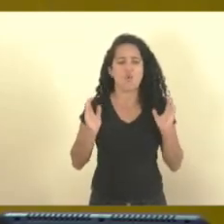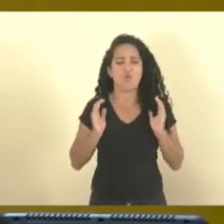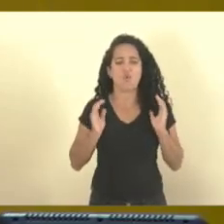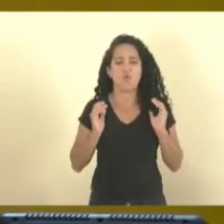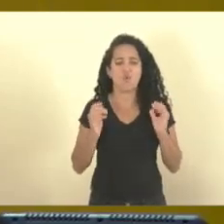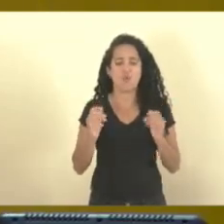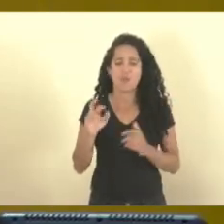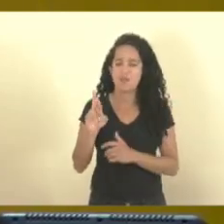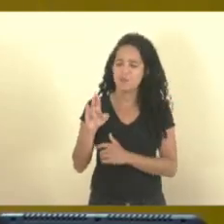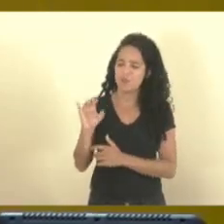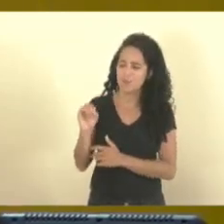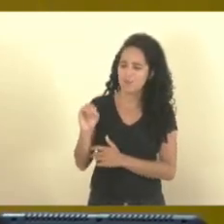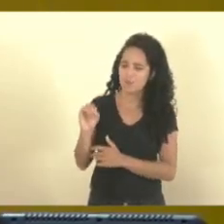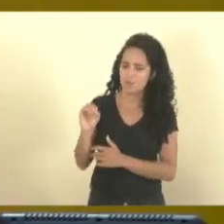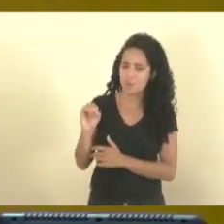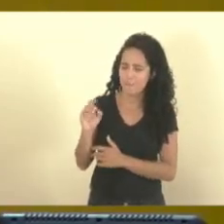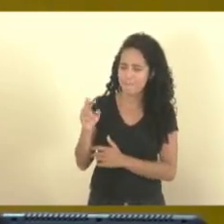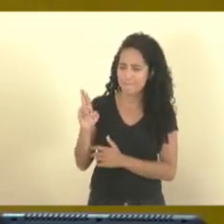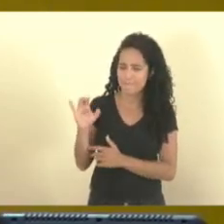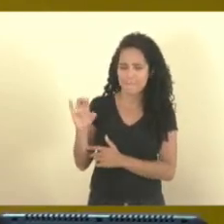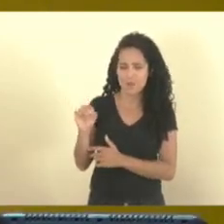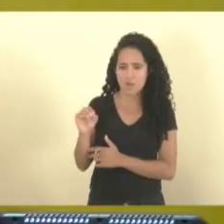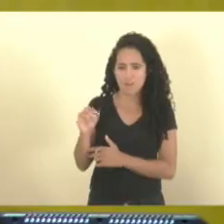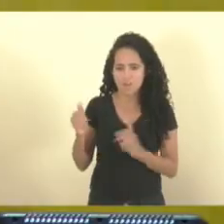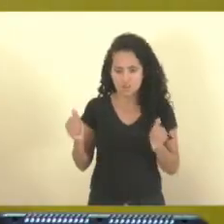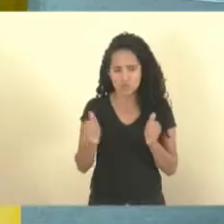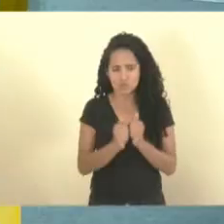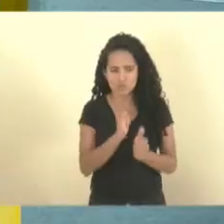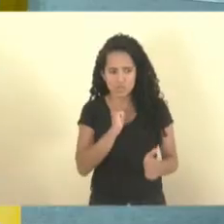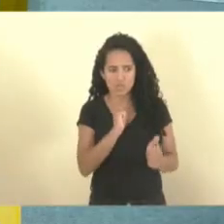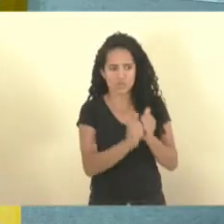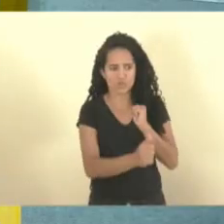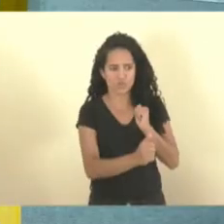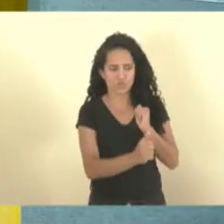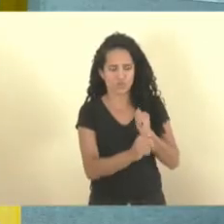com a desportiva. Está nessa causa.